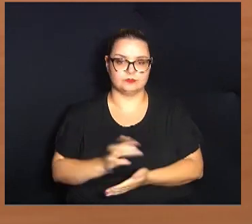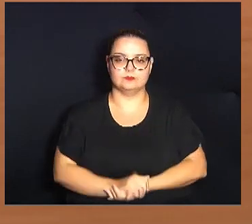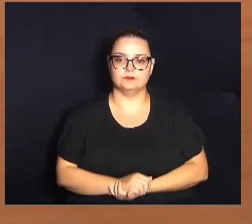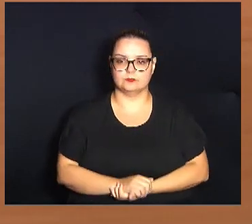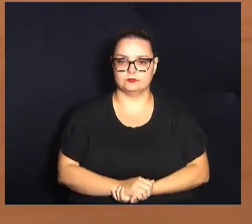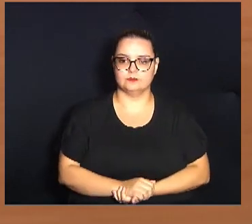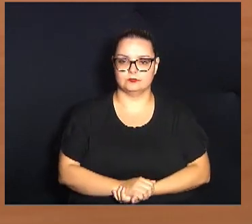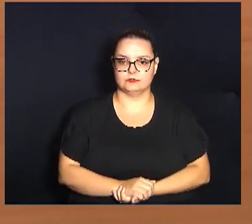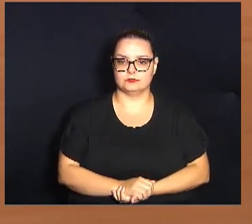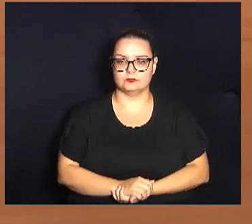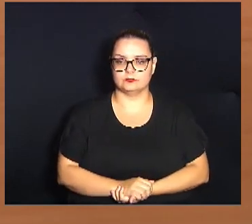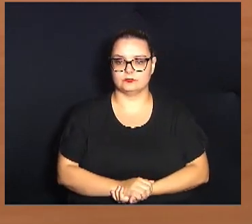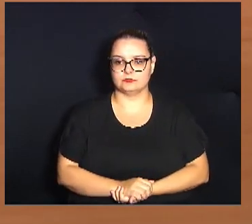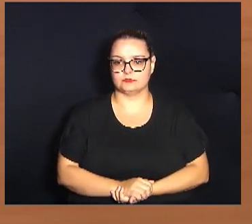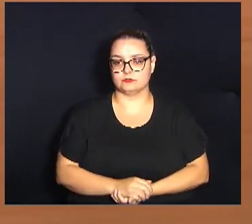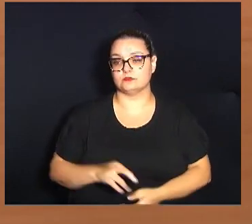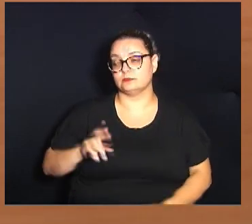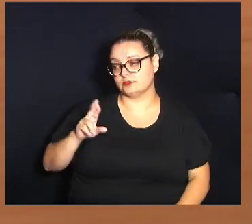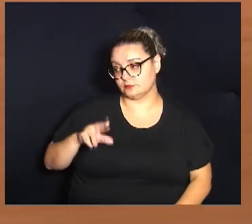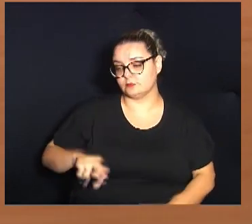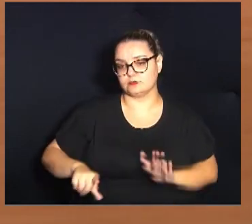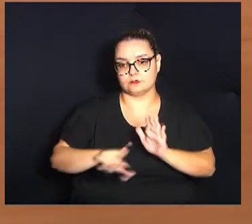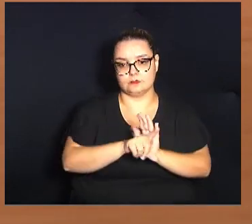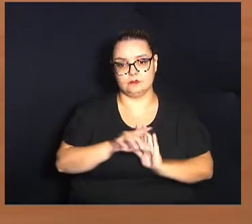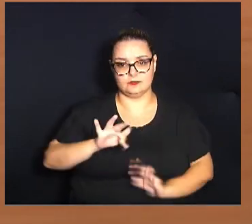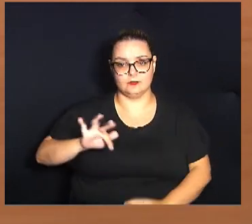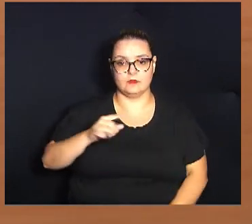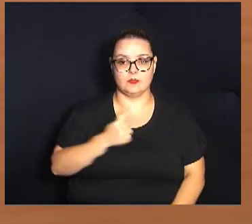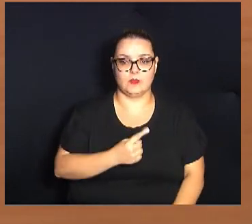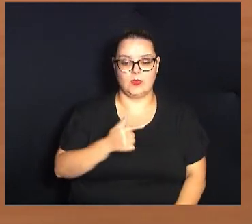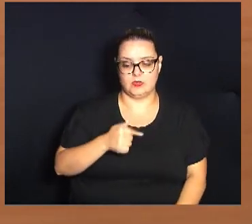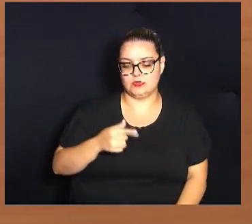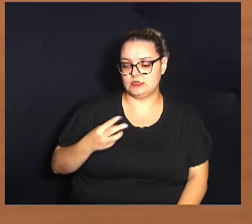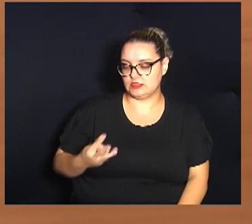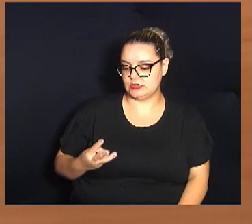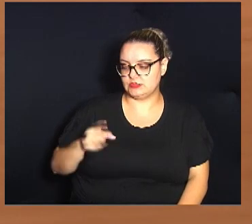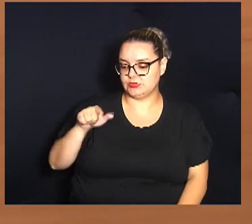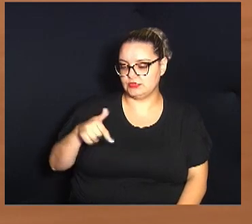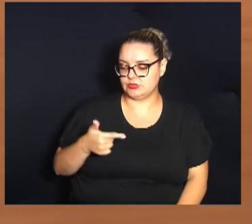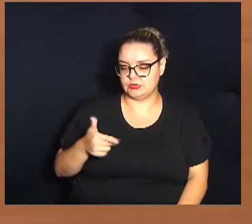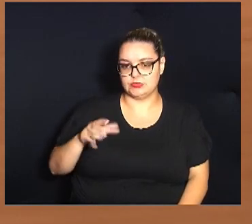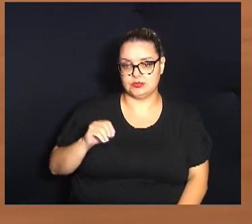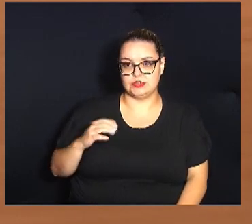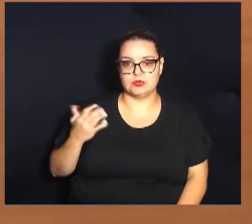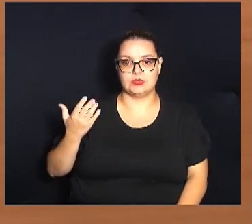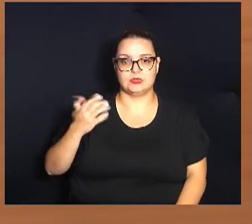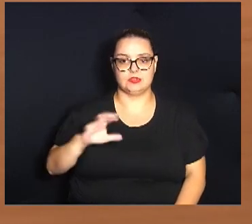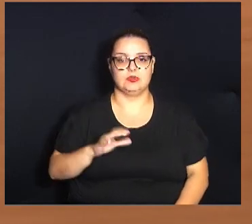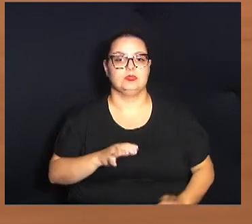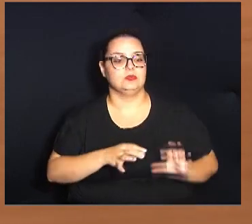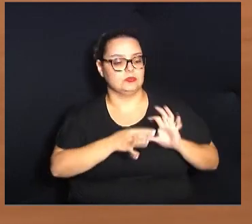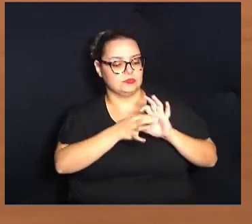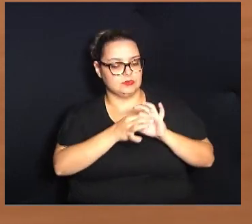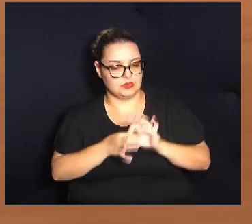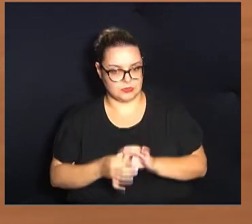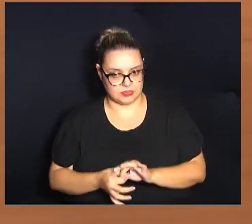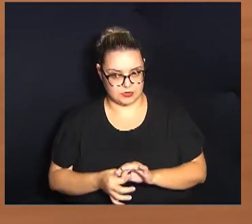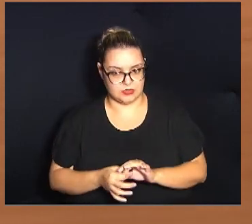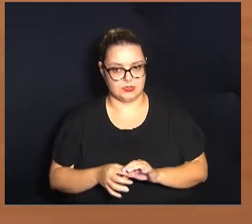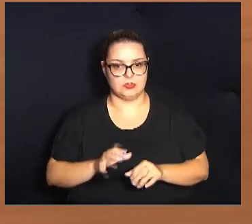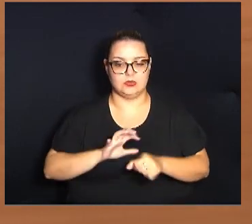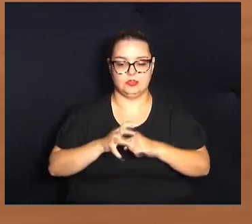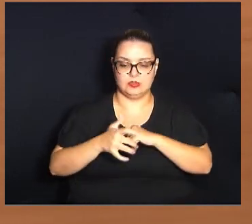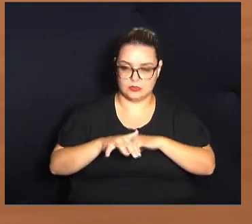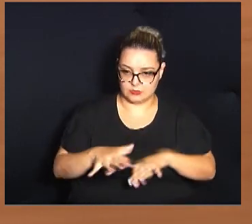Em decorrência da Lei Federal 173 de 2020, que foi publicada no contexto da pandemia.